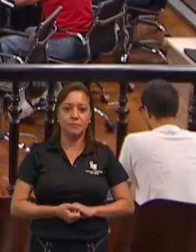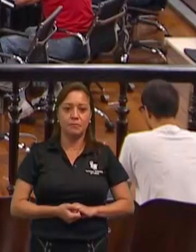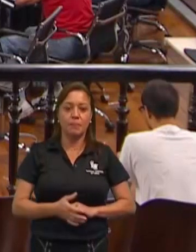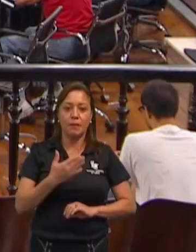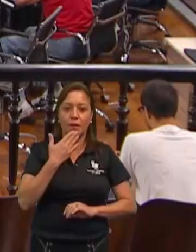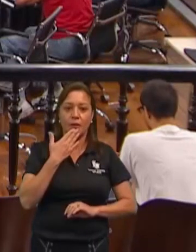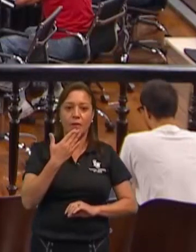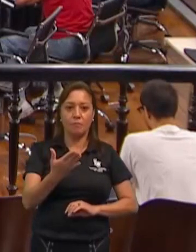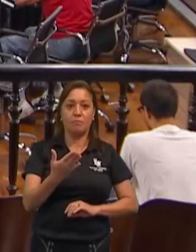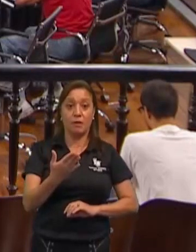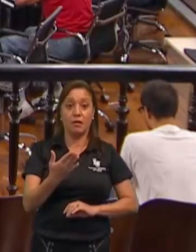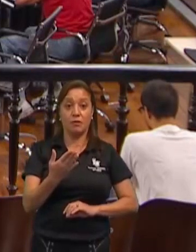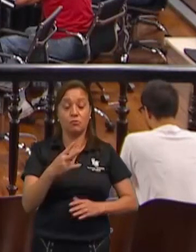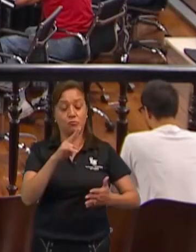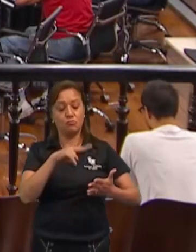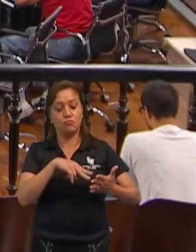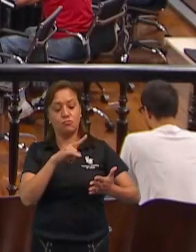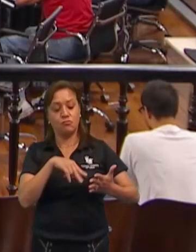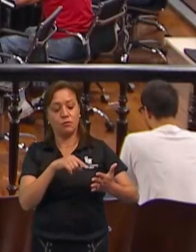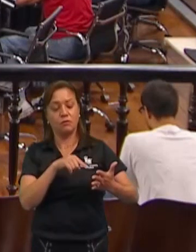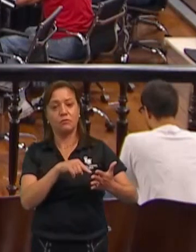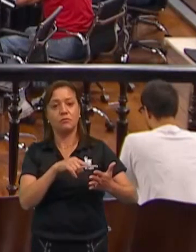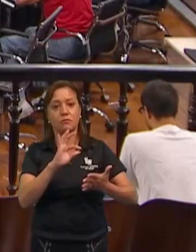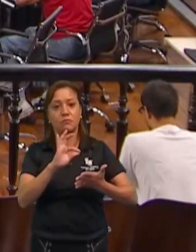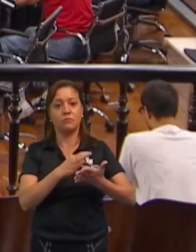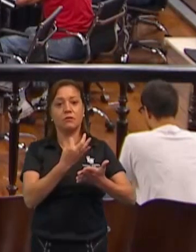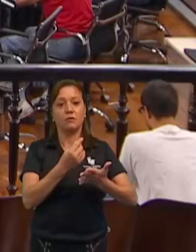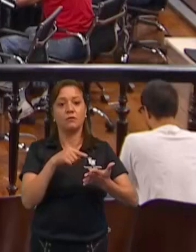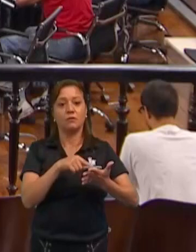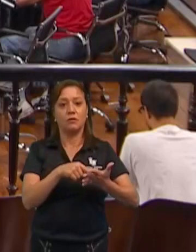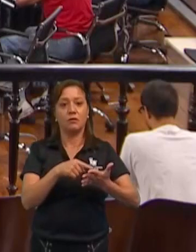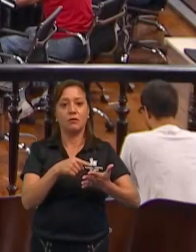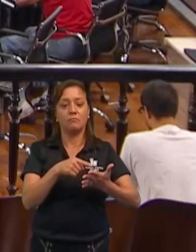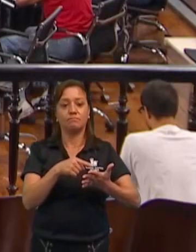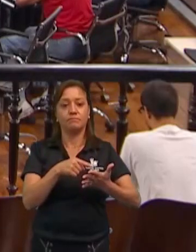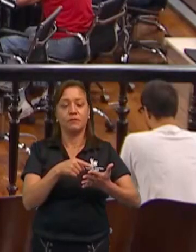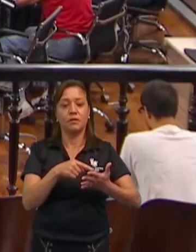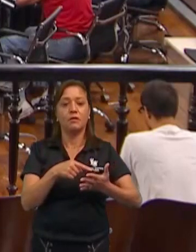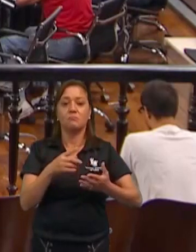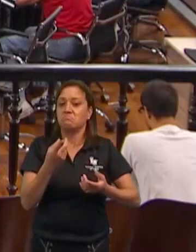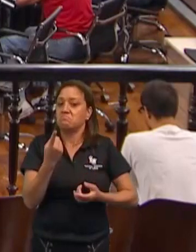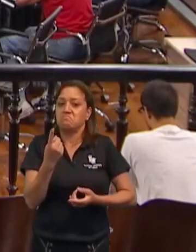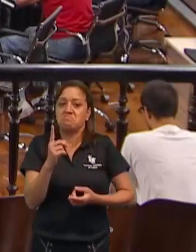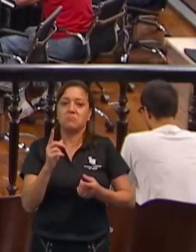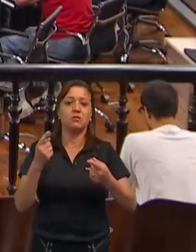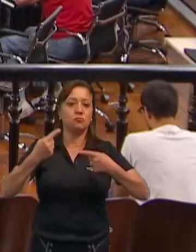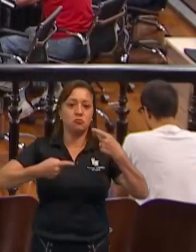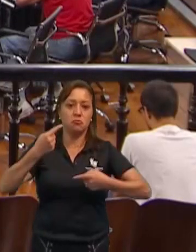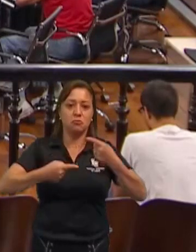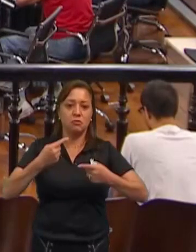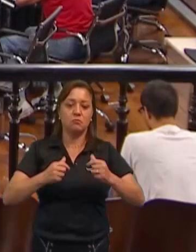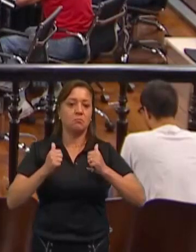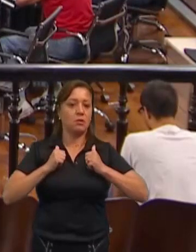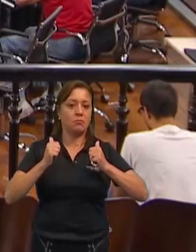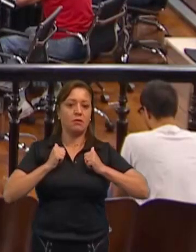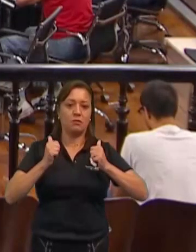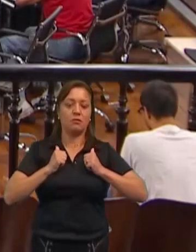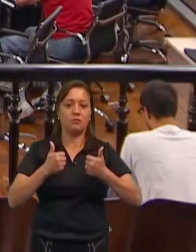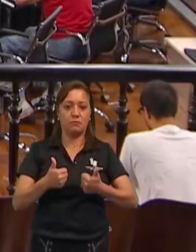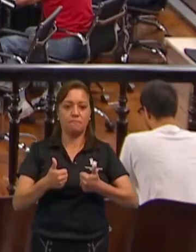Peço vista da matéria sem discussão. O pedido de vista está em votação. Os senhores vereadores concordam, permaneçam como